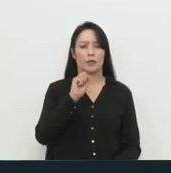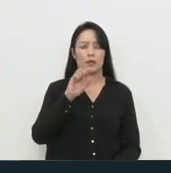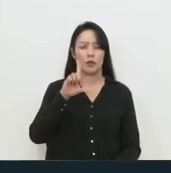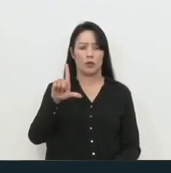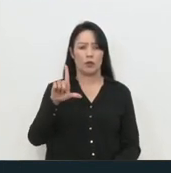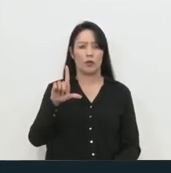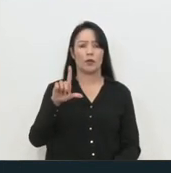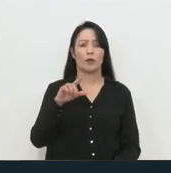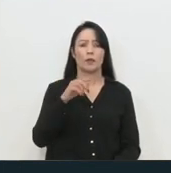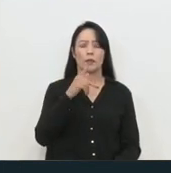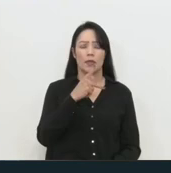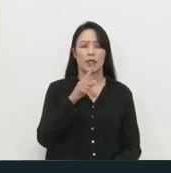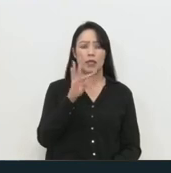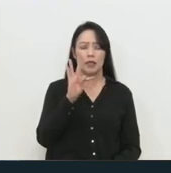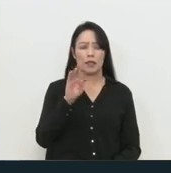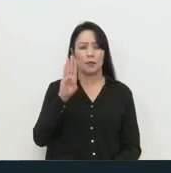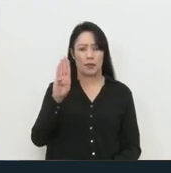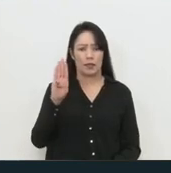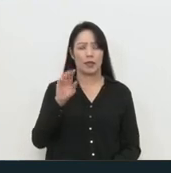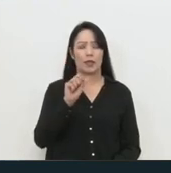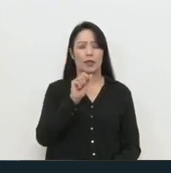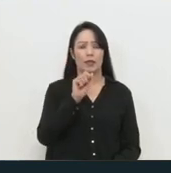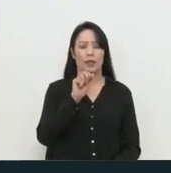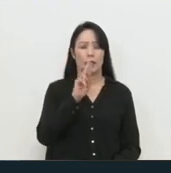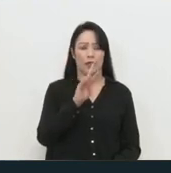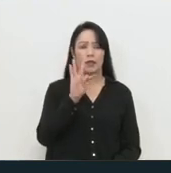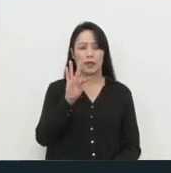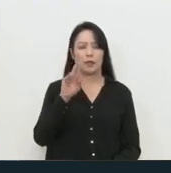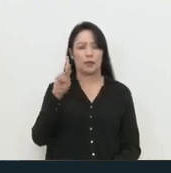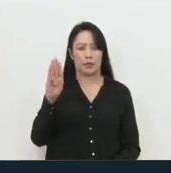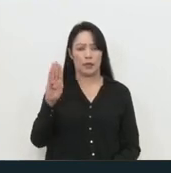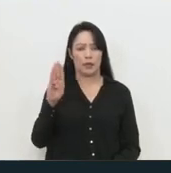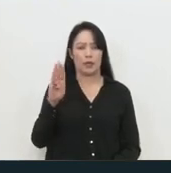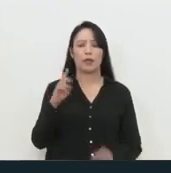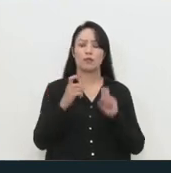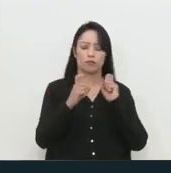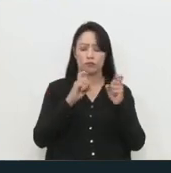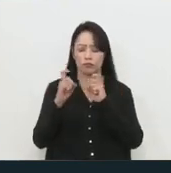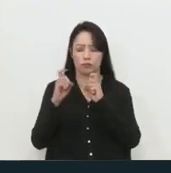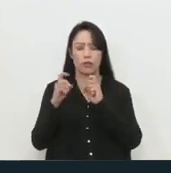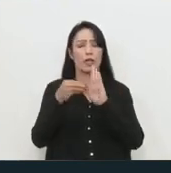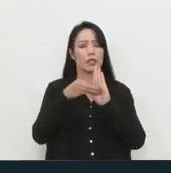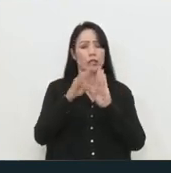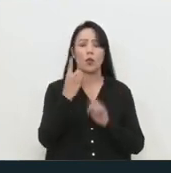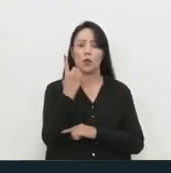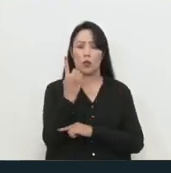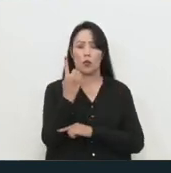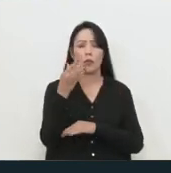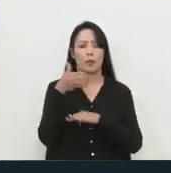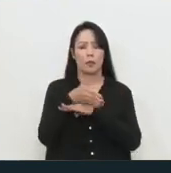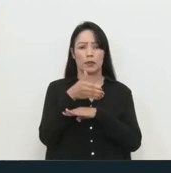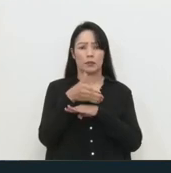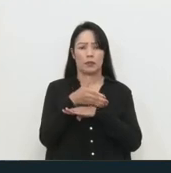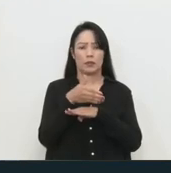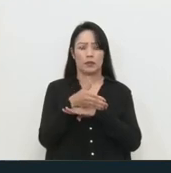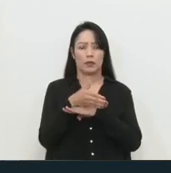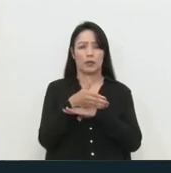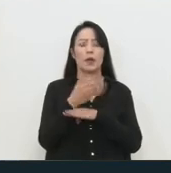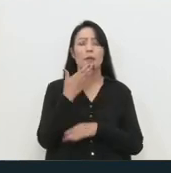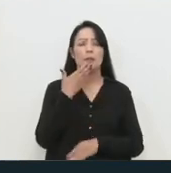agir e prdb que se reúnam E indiquem entre si um membro para compor a comissão